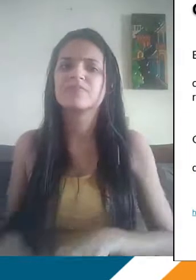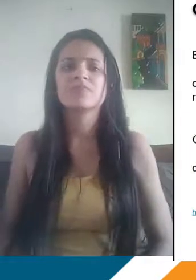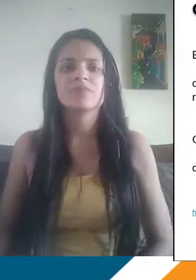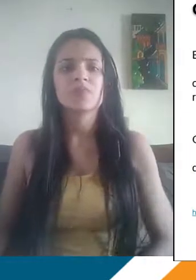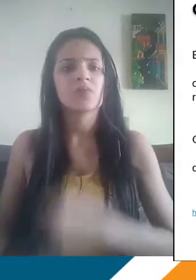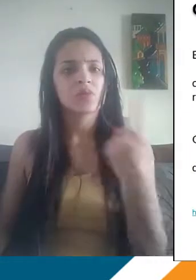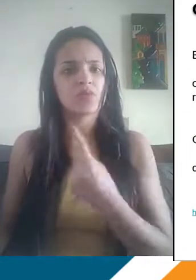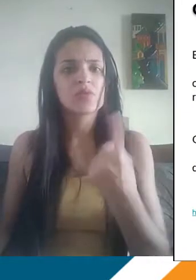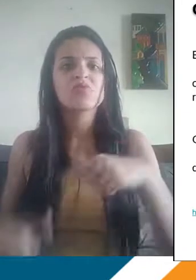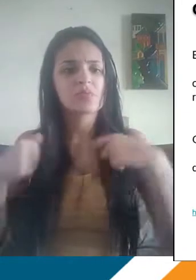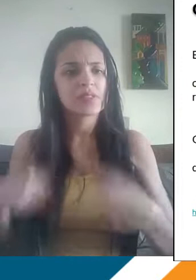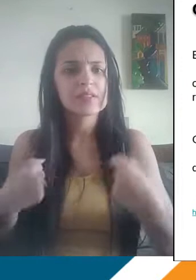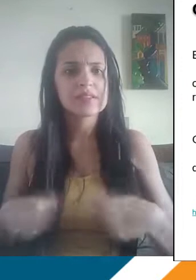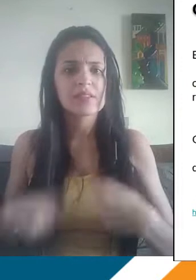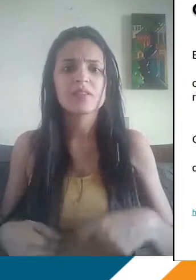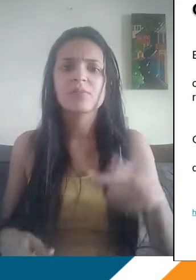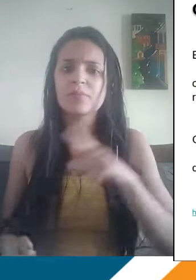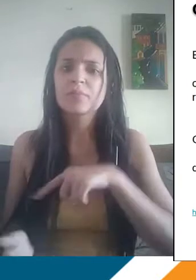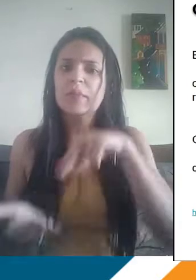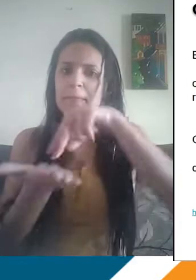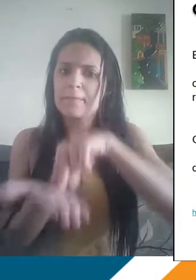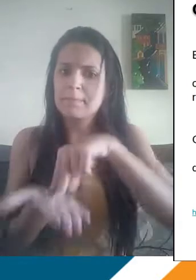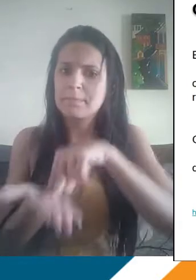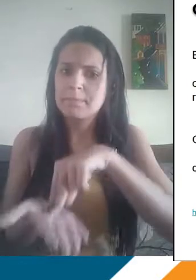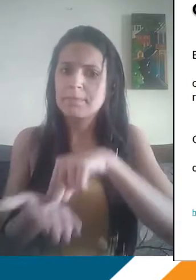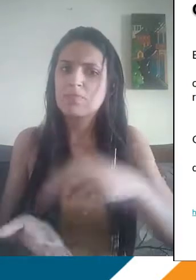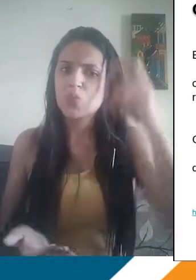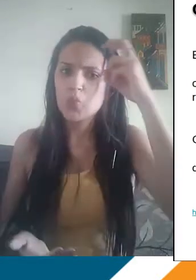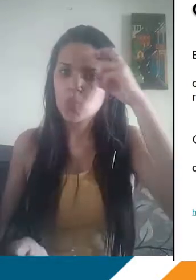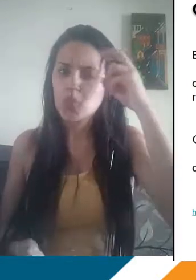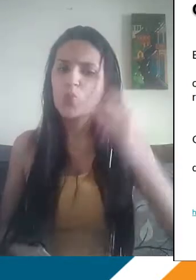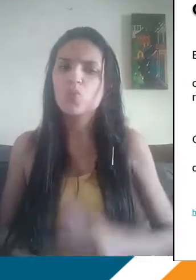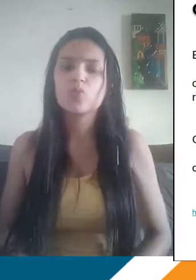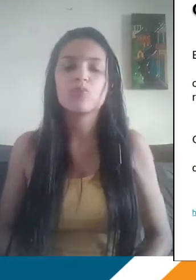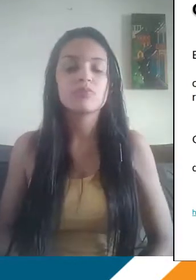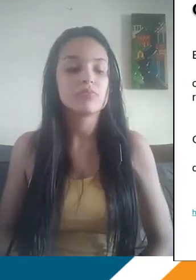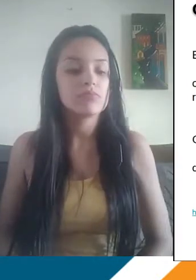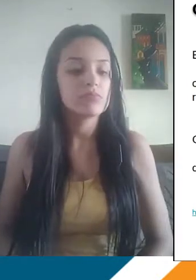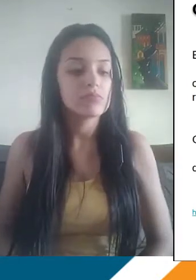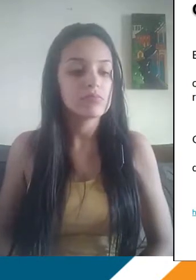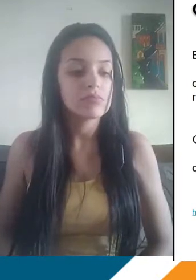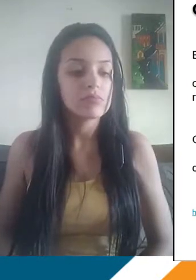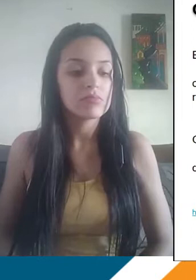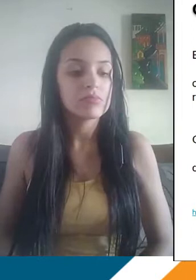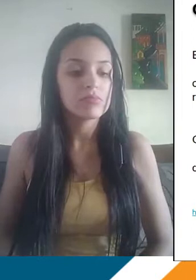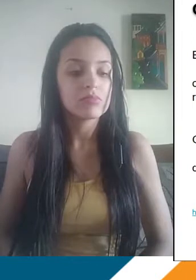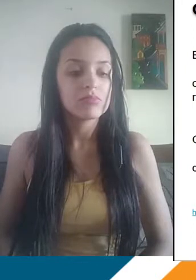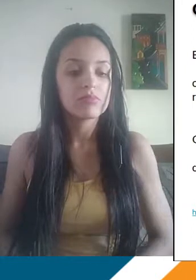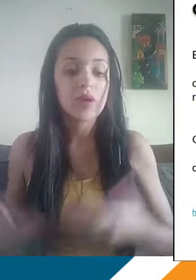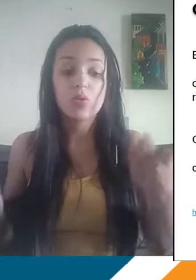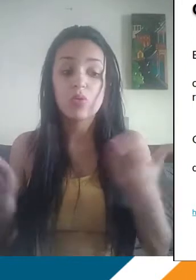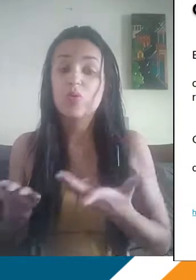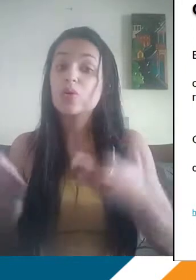aqui também um trecho do Manifesto Antropófago. Esse texto valoriza a capacidade brasileira de